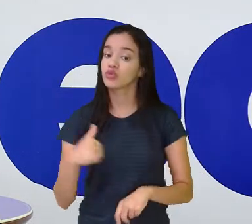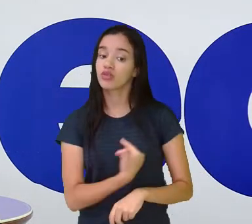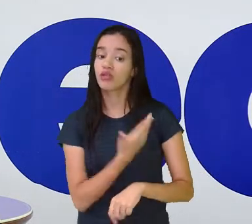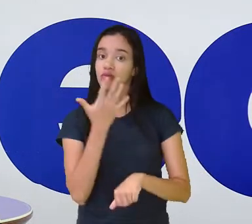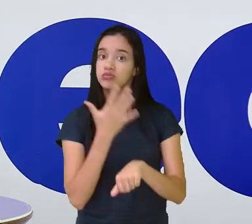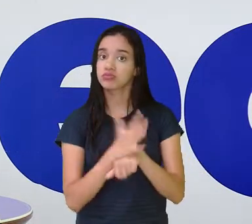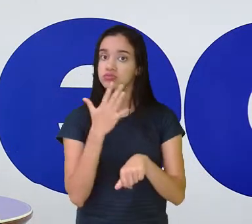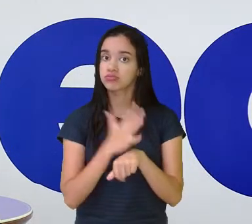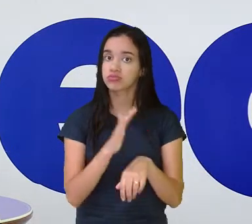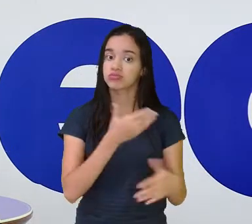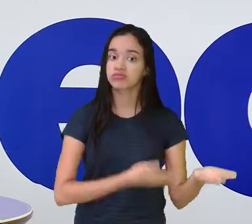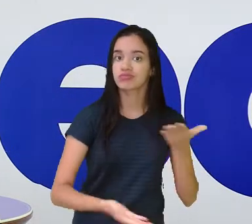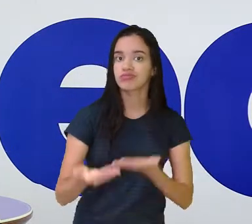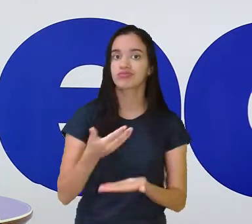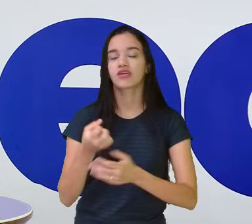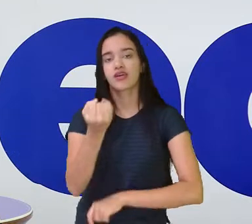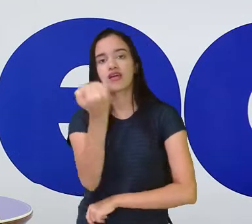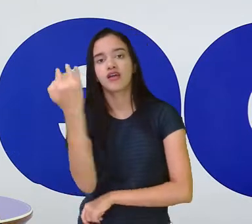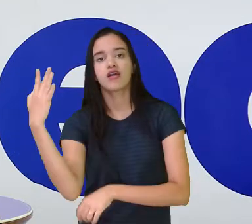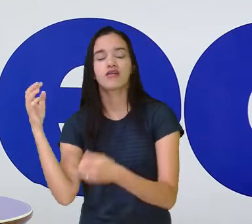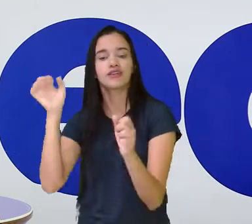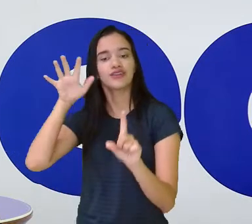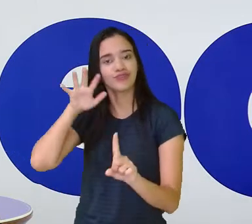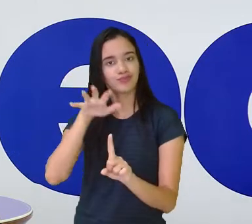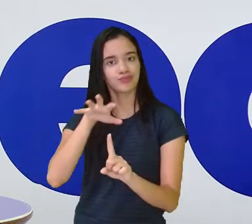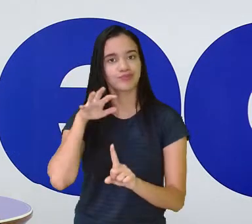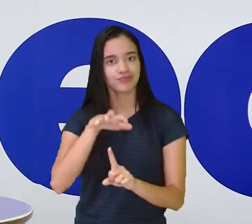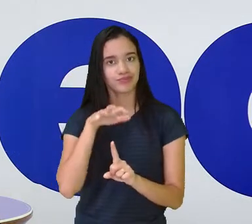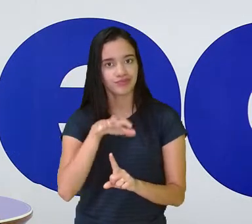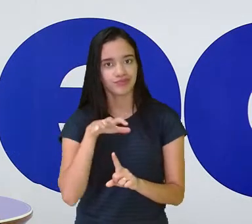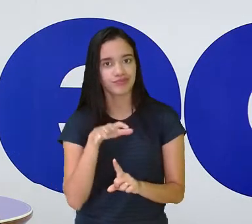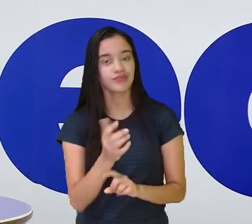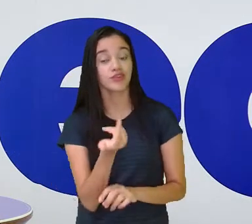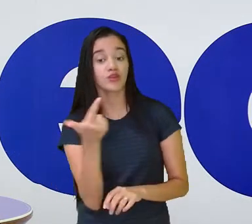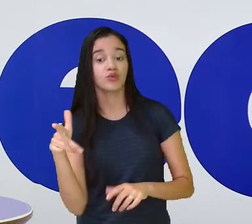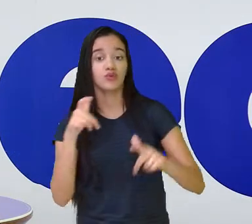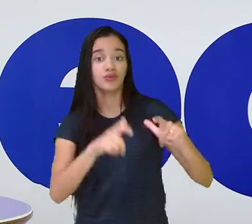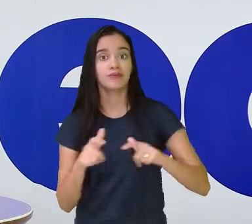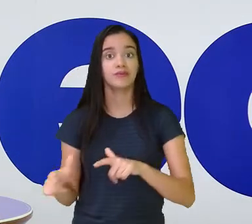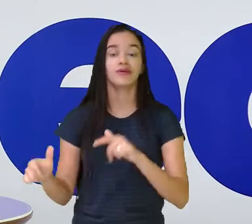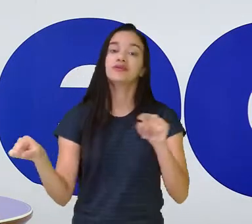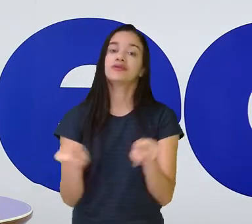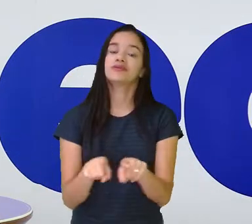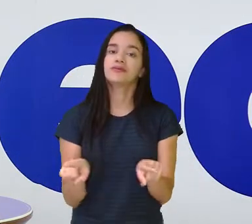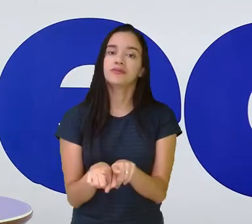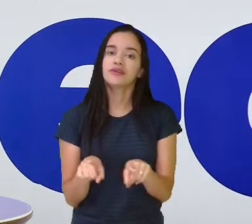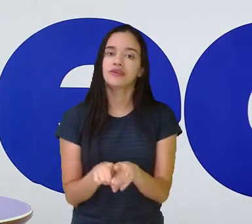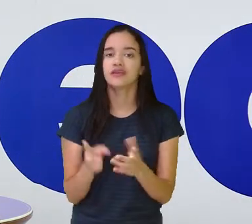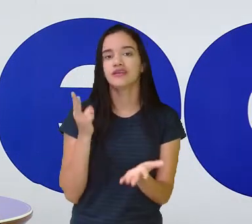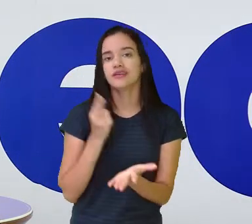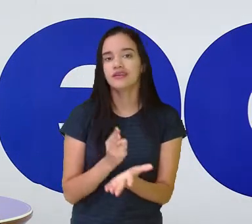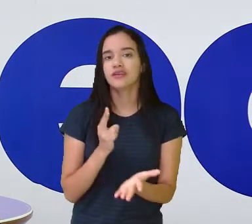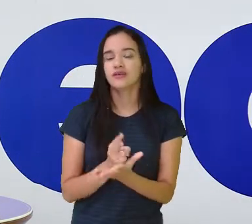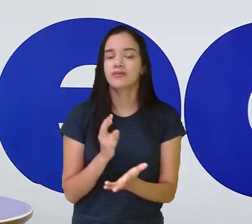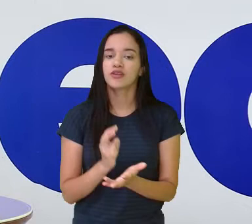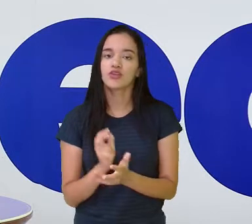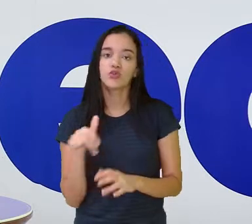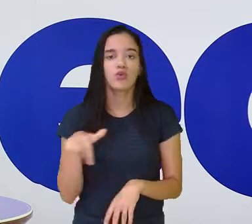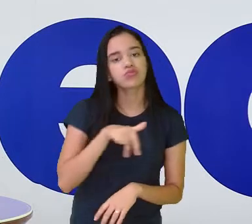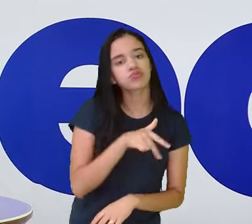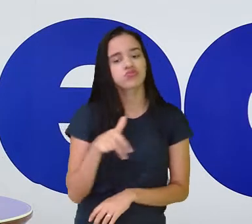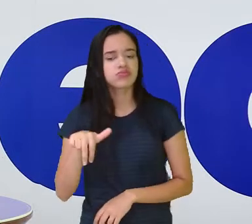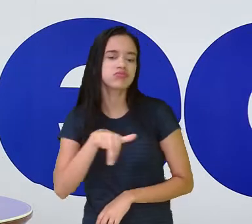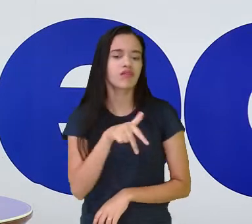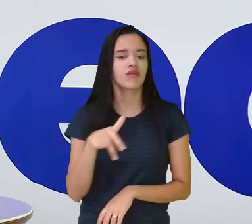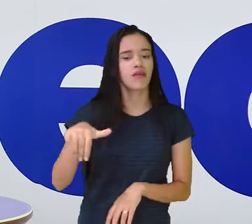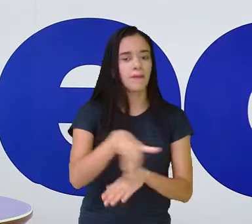lugar com relação ao meio ambiente acaba influenciando nos outros espaços também. Sempre quando eu estou andando, principalmente pelas